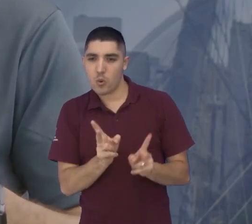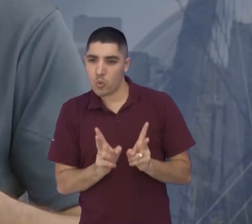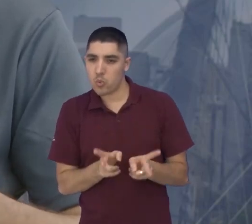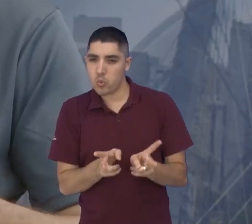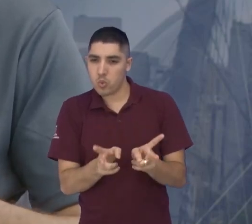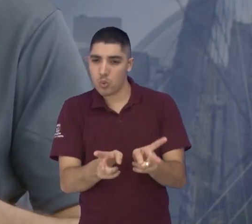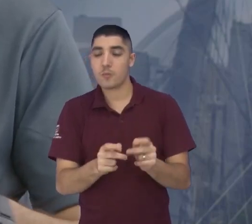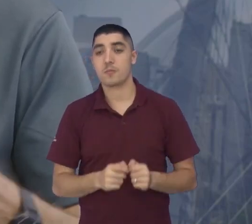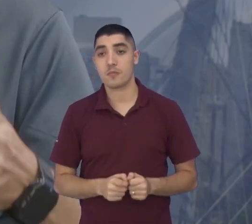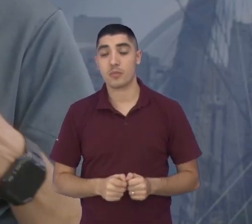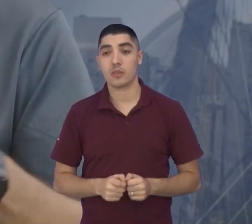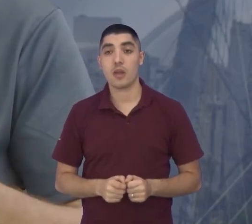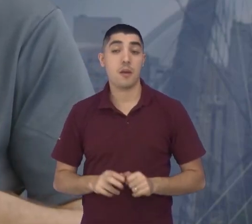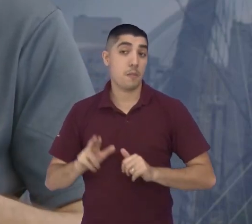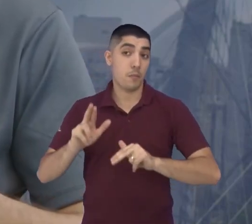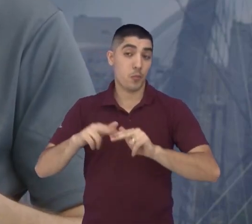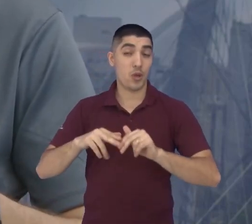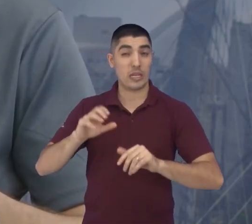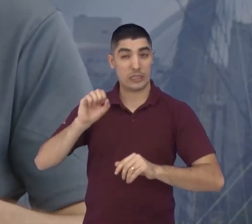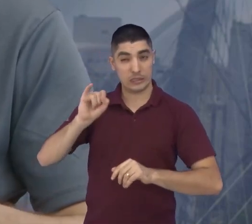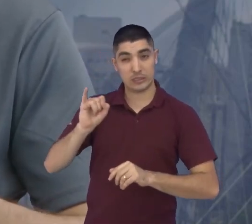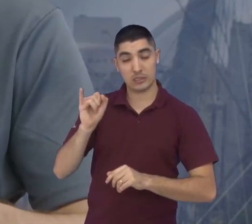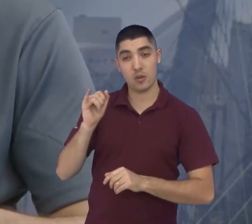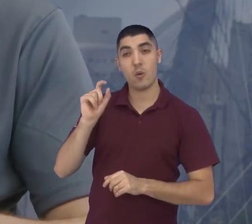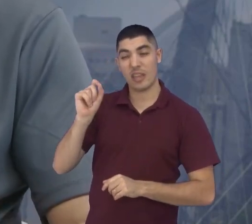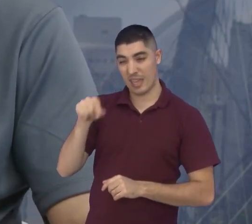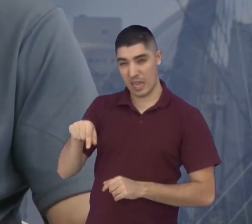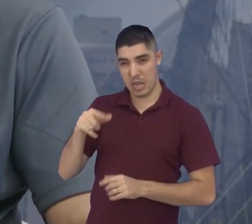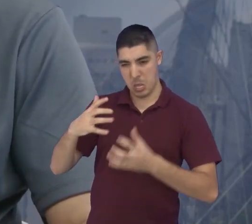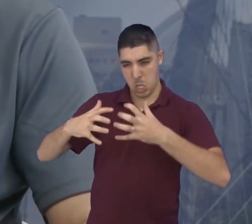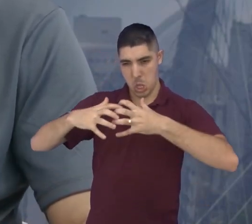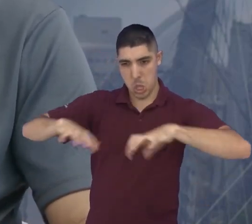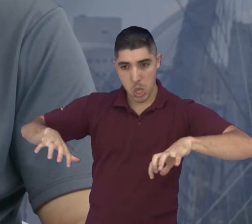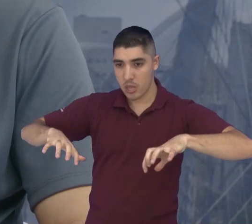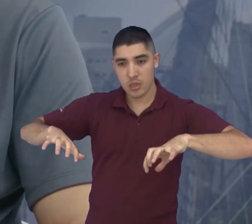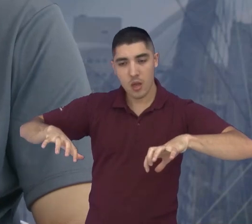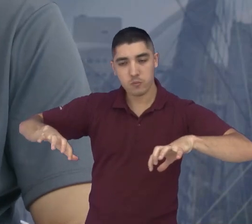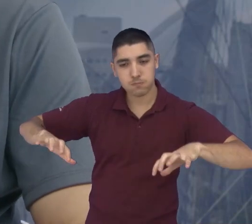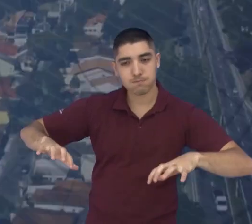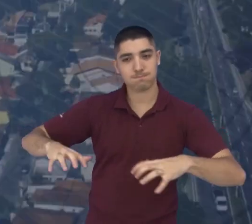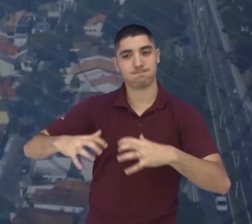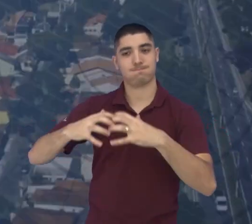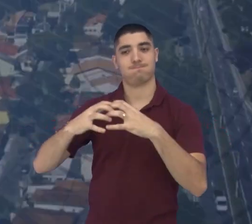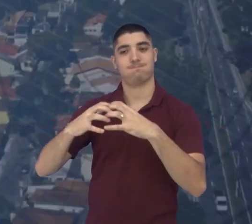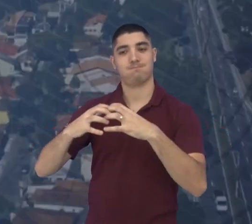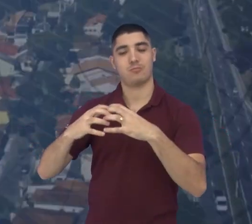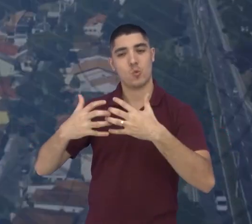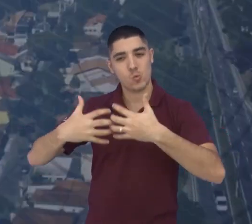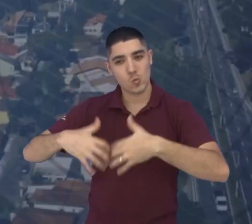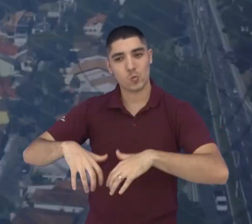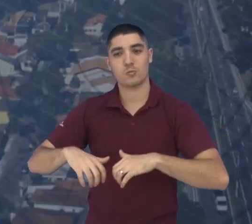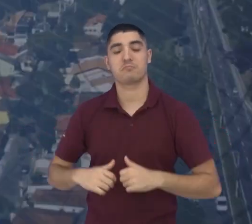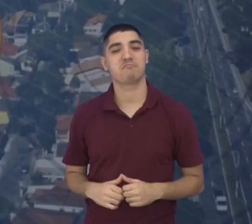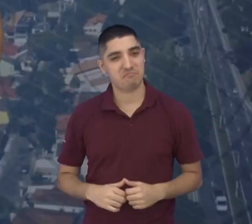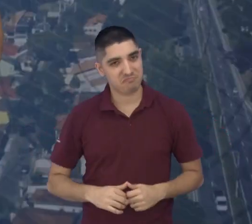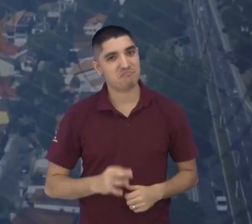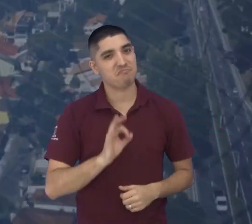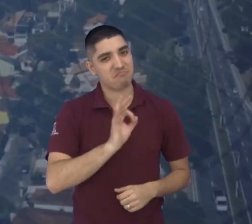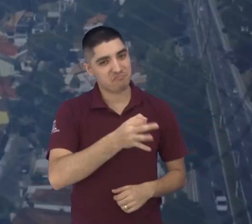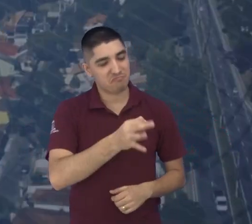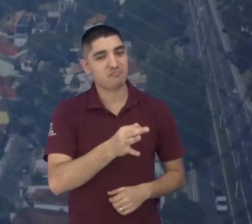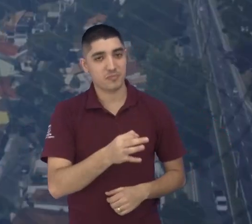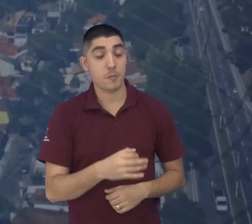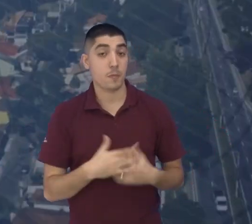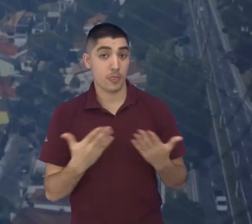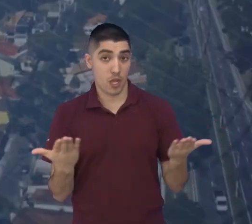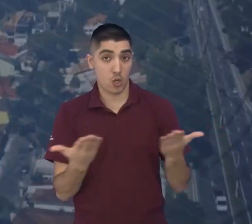forças antagônicas, elas serem forças complementares. Uhum. É isso aí. Bom, a gente vai voltar então com